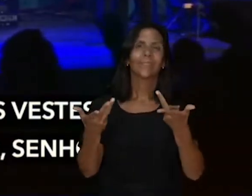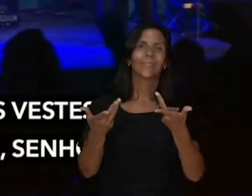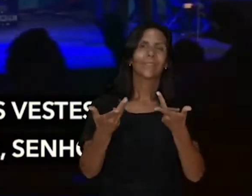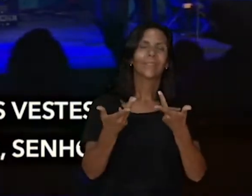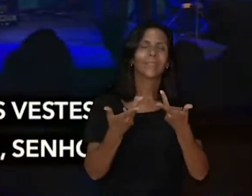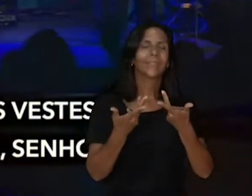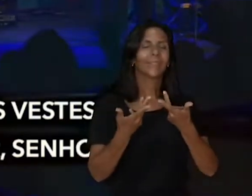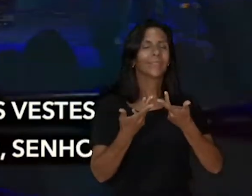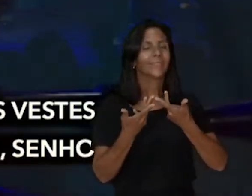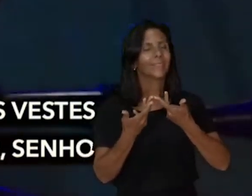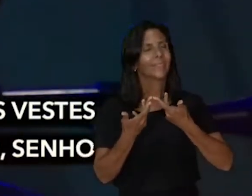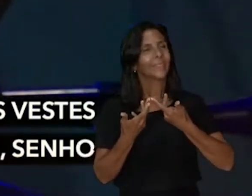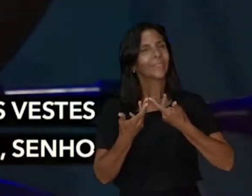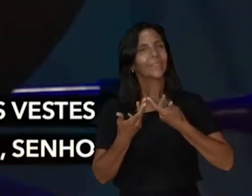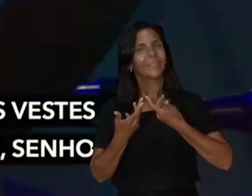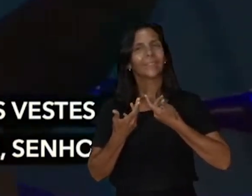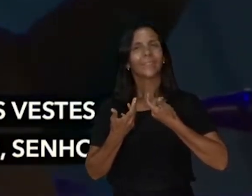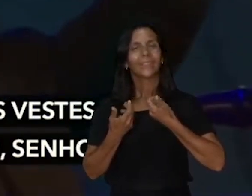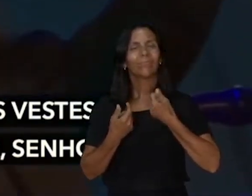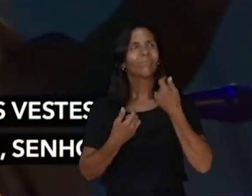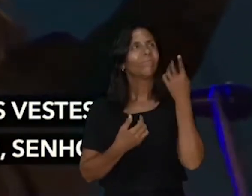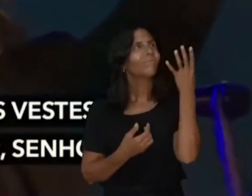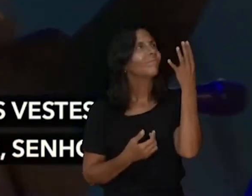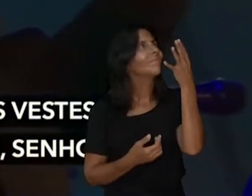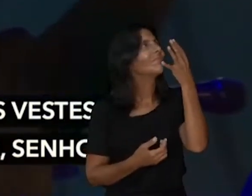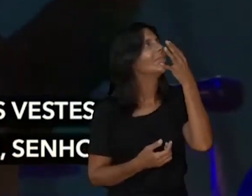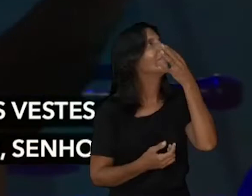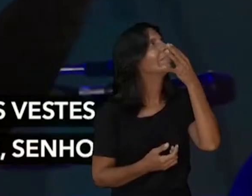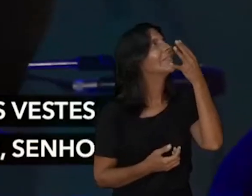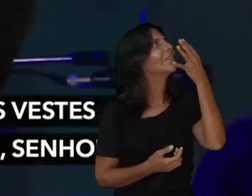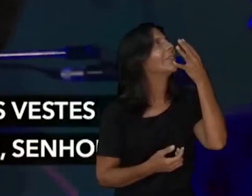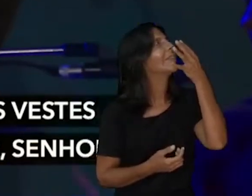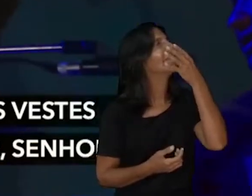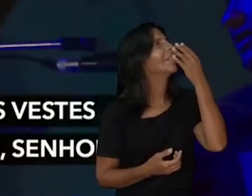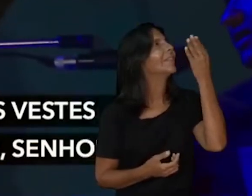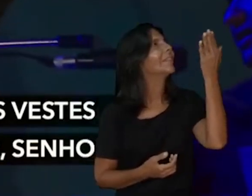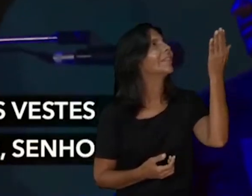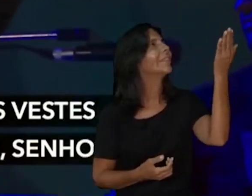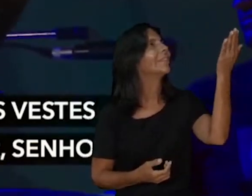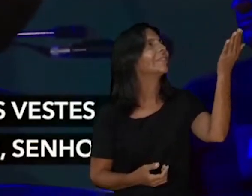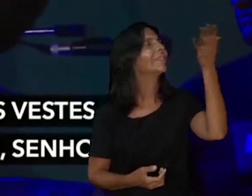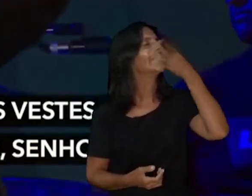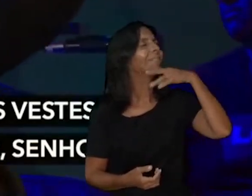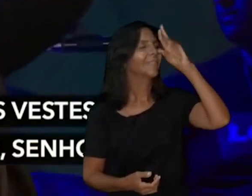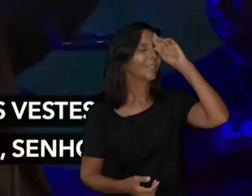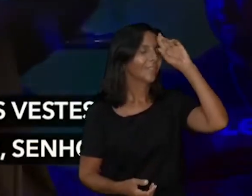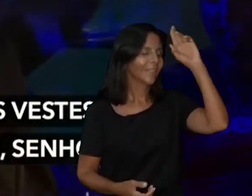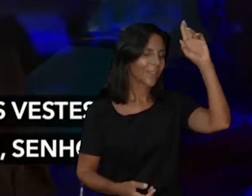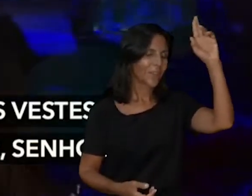Maravilhoso é te contemplar, Senhor.